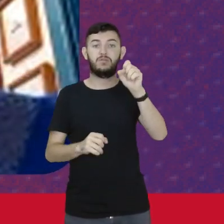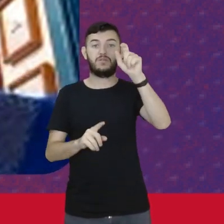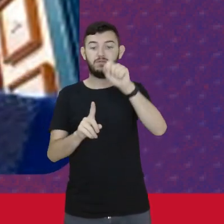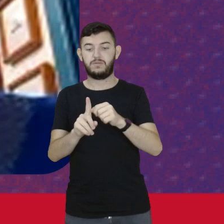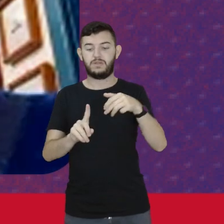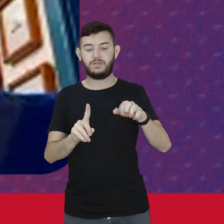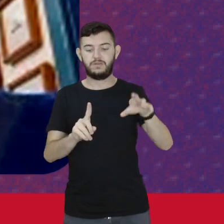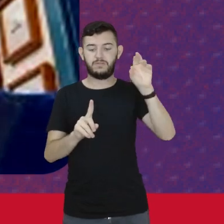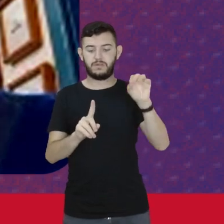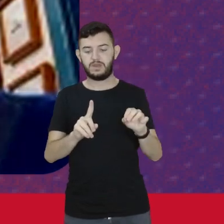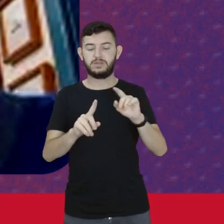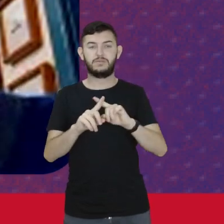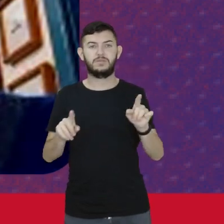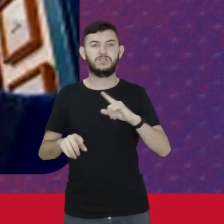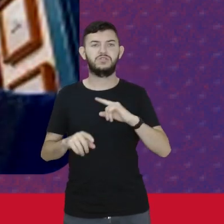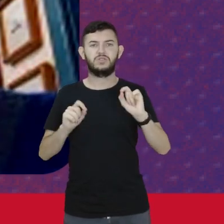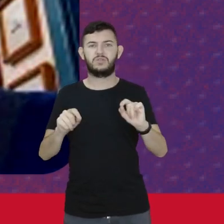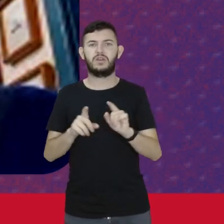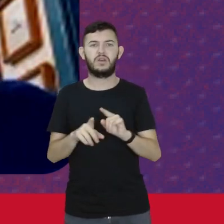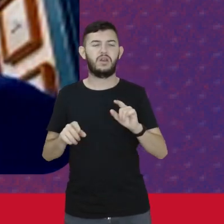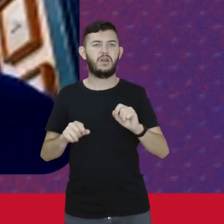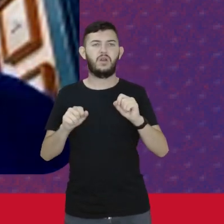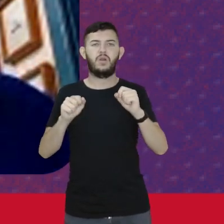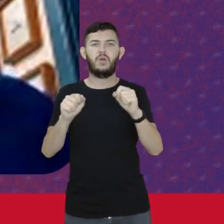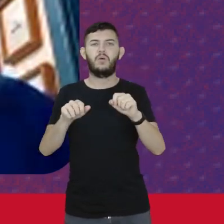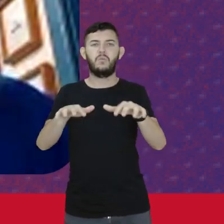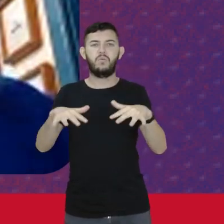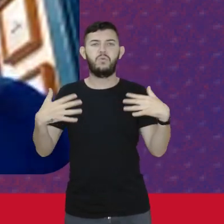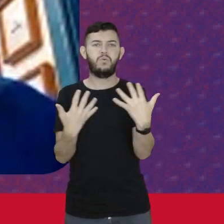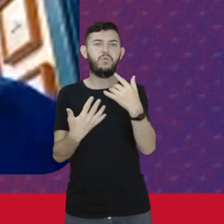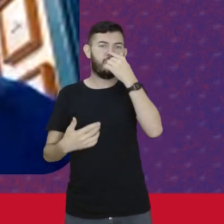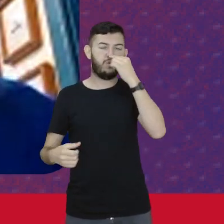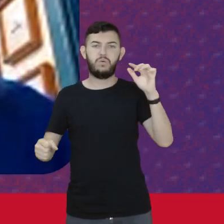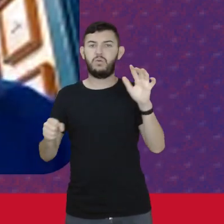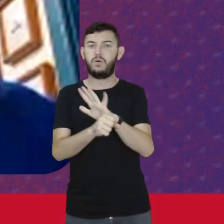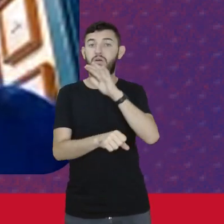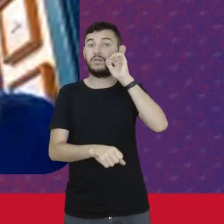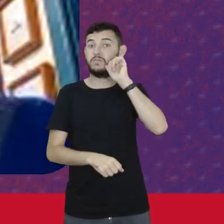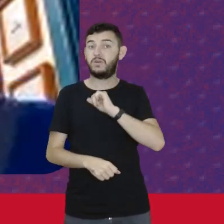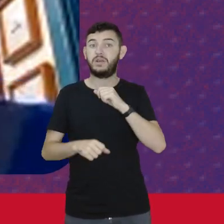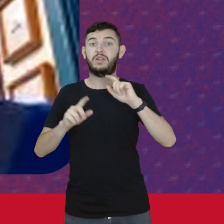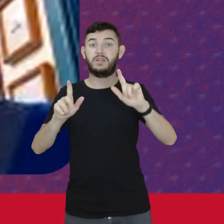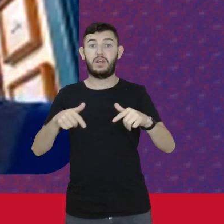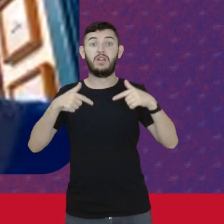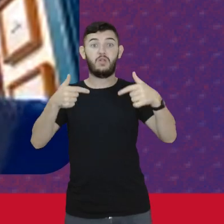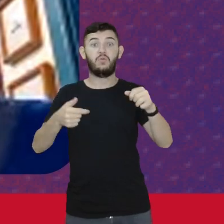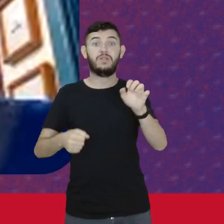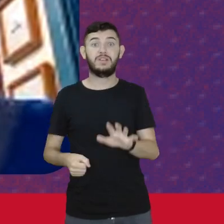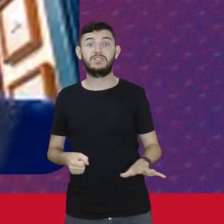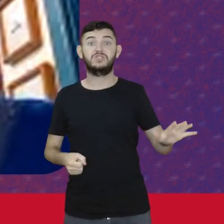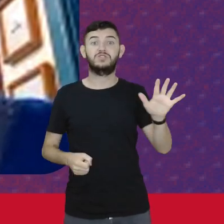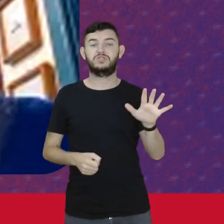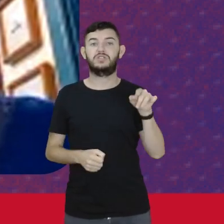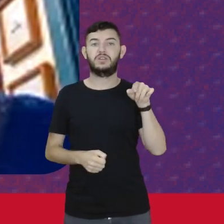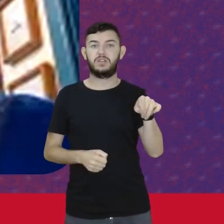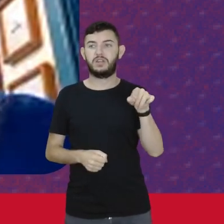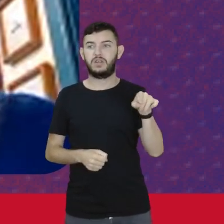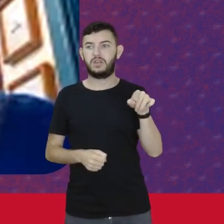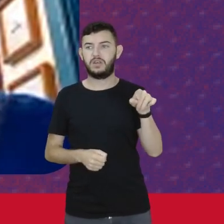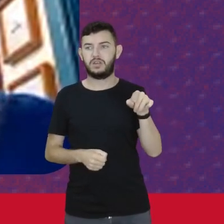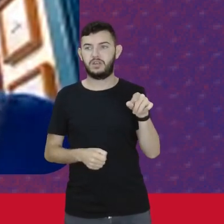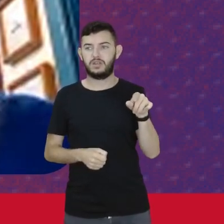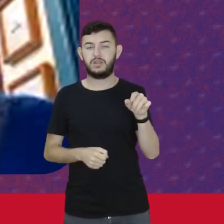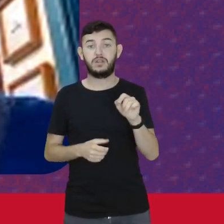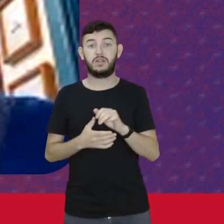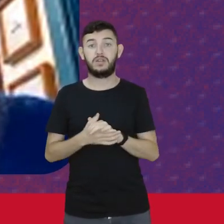mulheres no auditório, né? As mulheres que eram da luta geral, elas não fizeram, elas resolveram fazer um 8 de